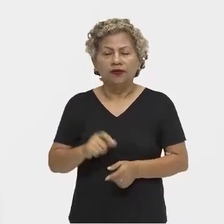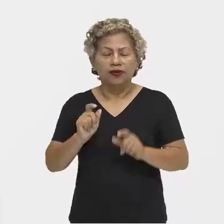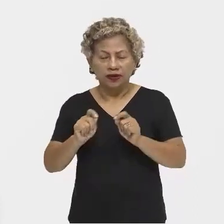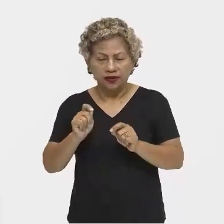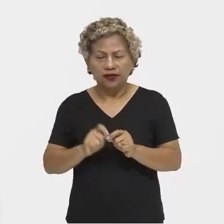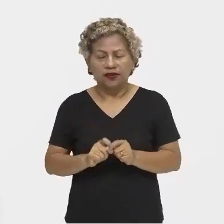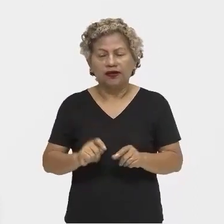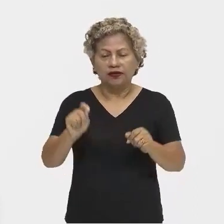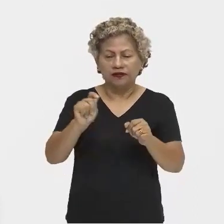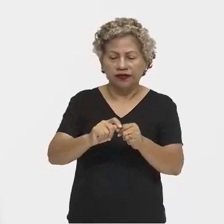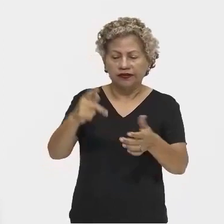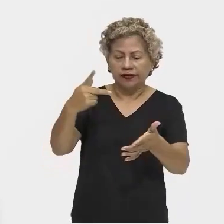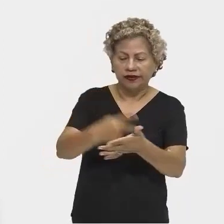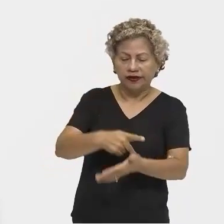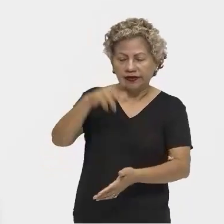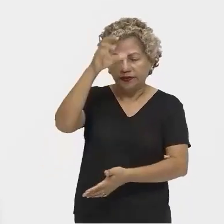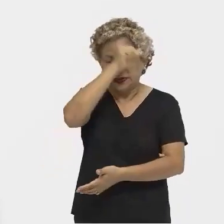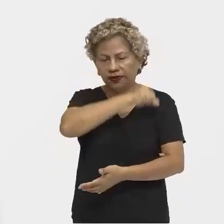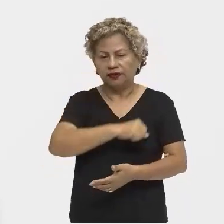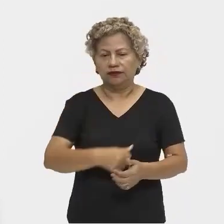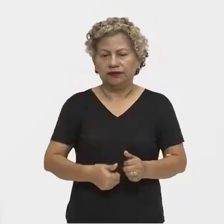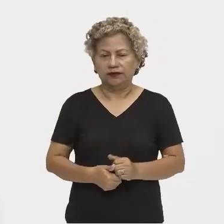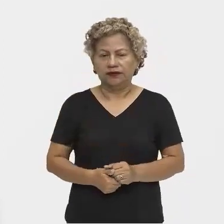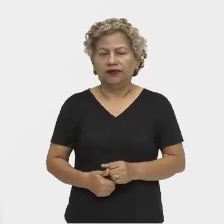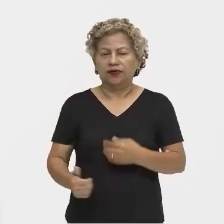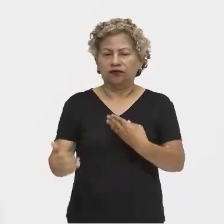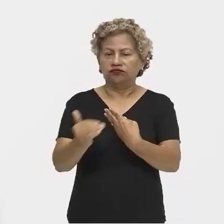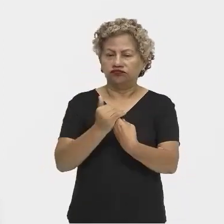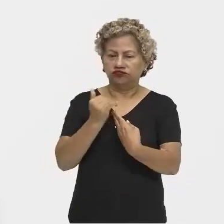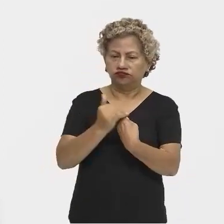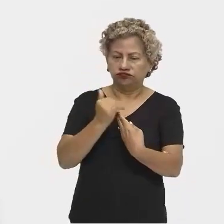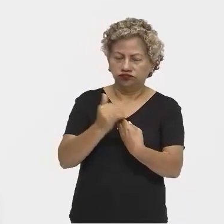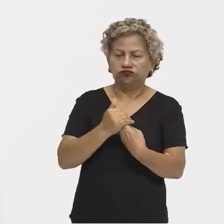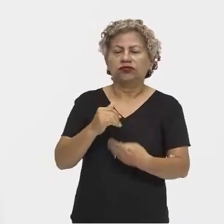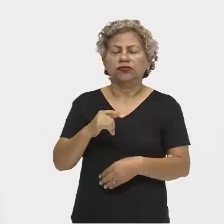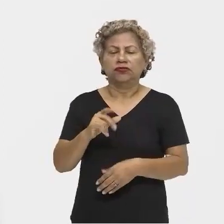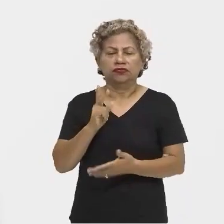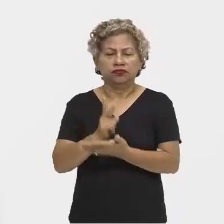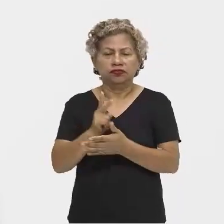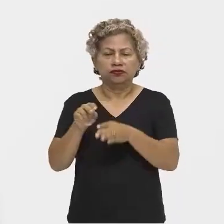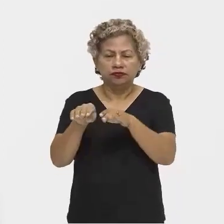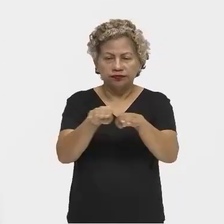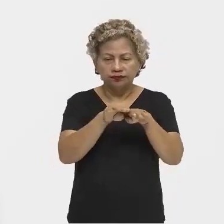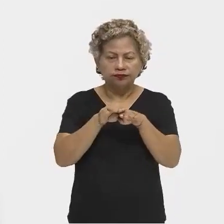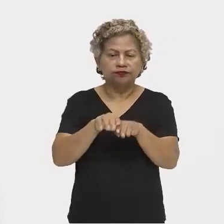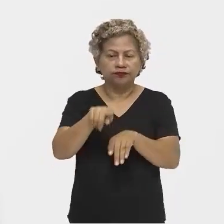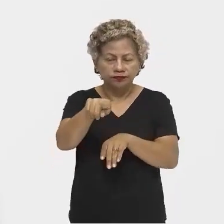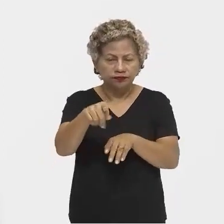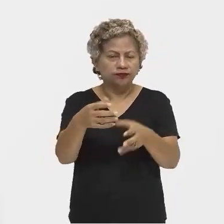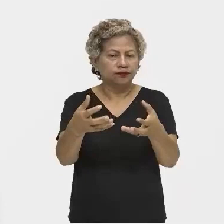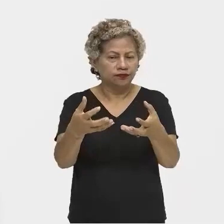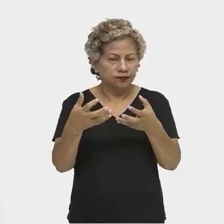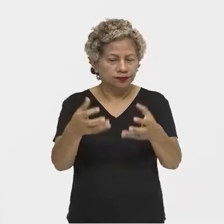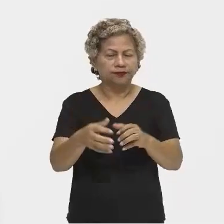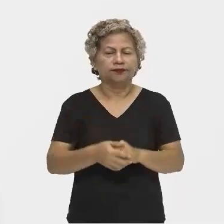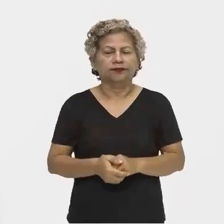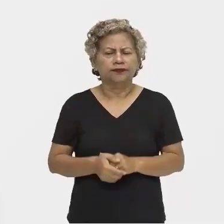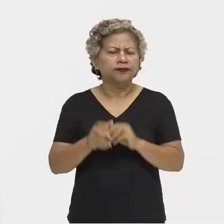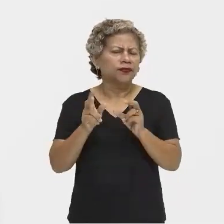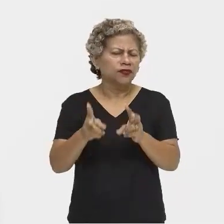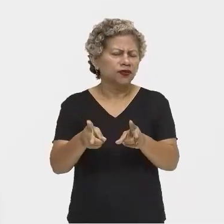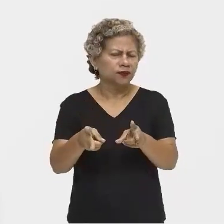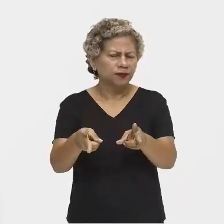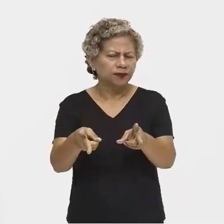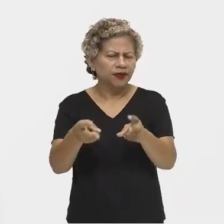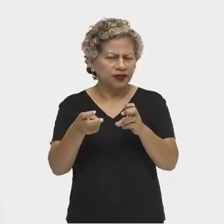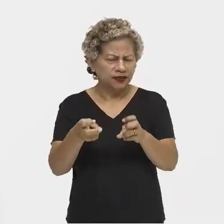estar aberto a conselhos e orientações, mas sempre alinhados ao que você quer. Perceber que algo não está